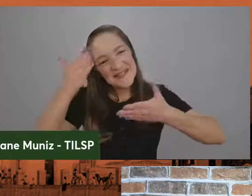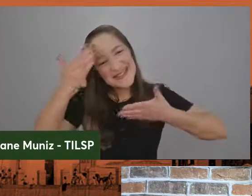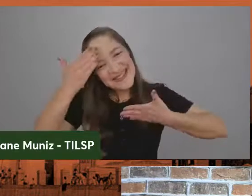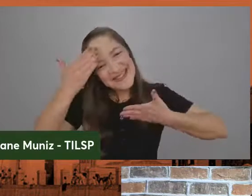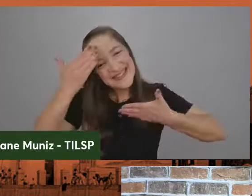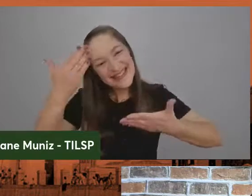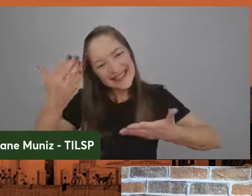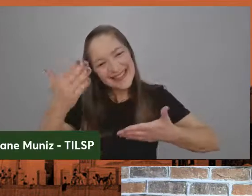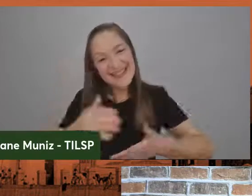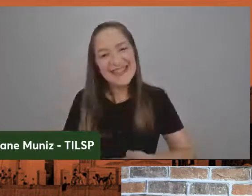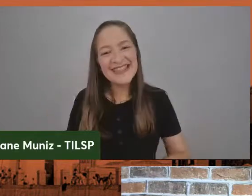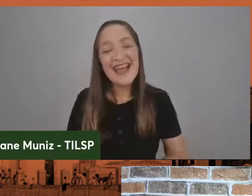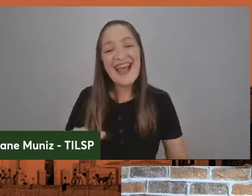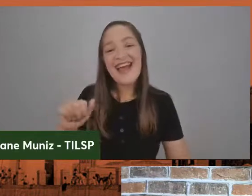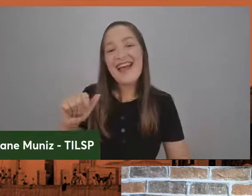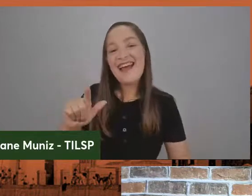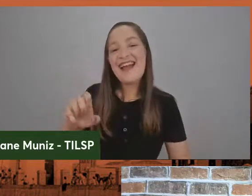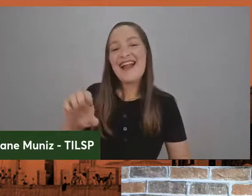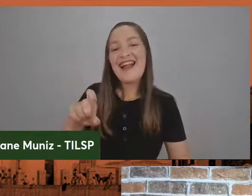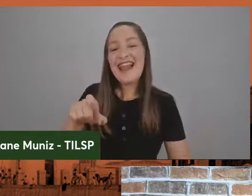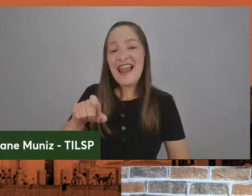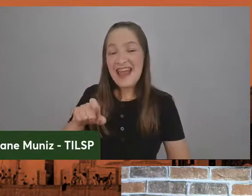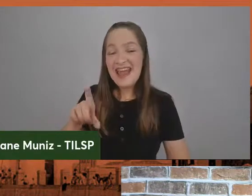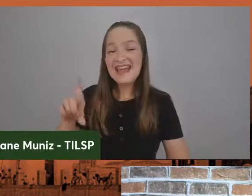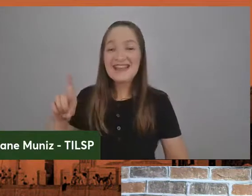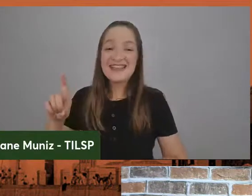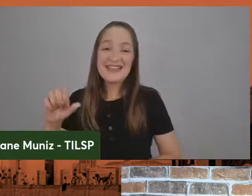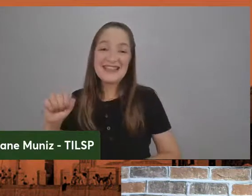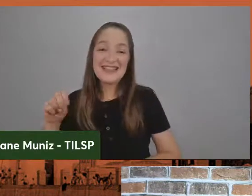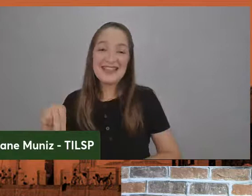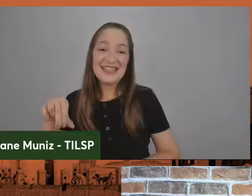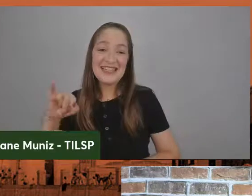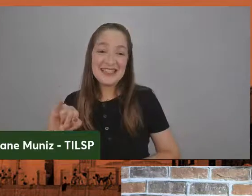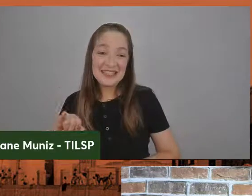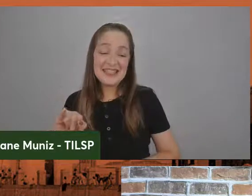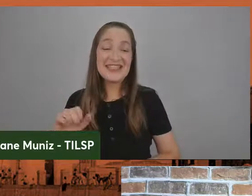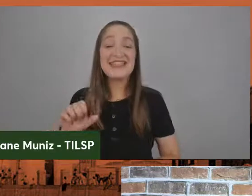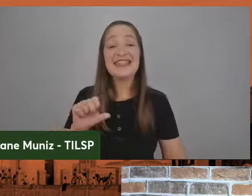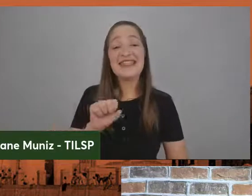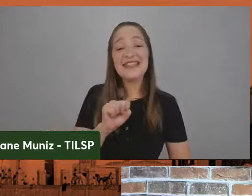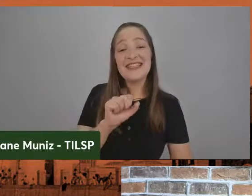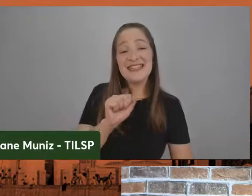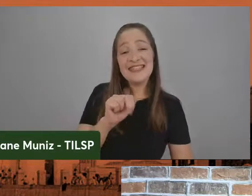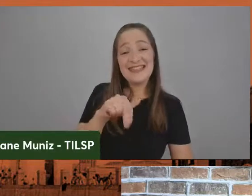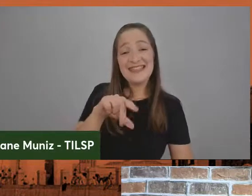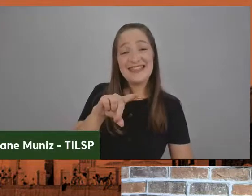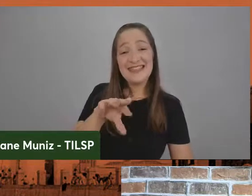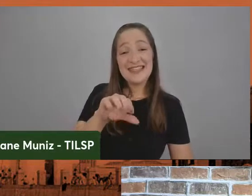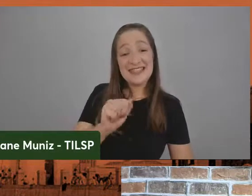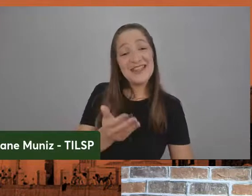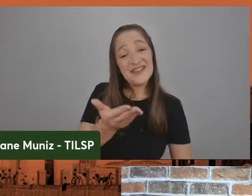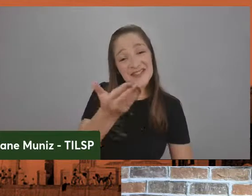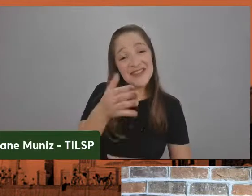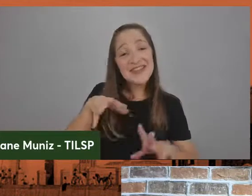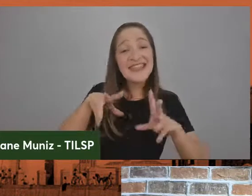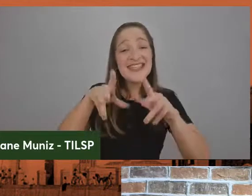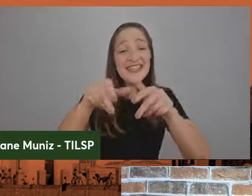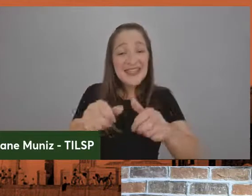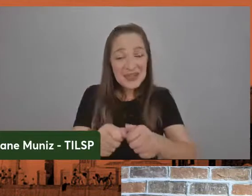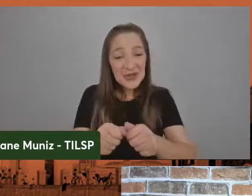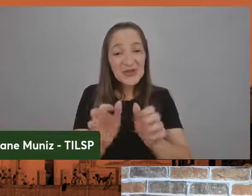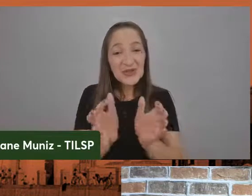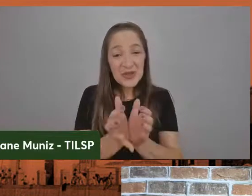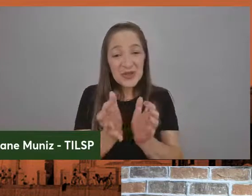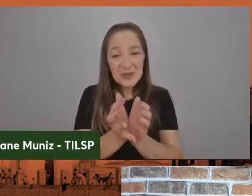ao Alex, a Dani, a Sandra, a você, a todos da